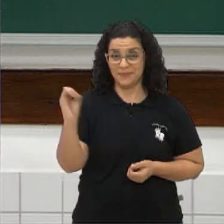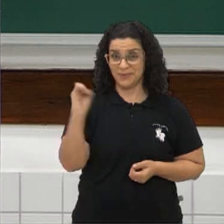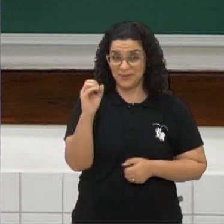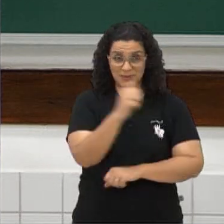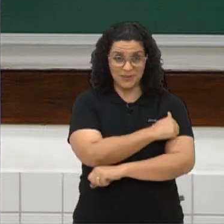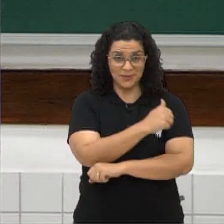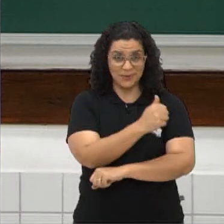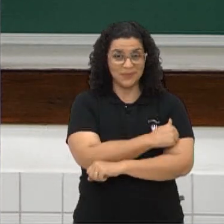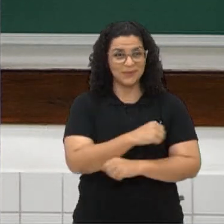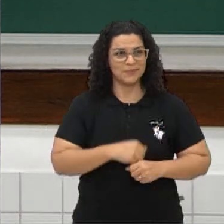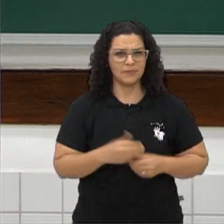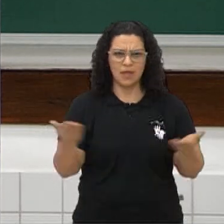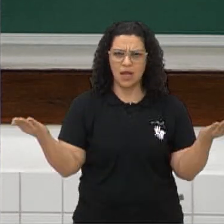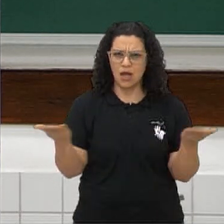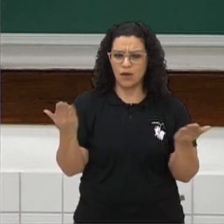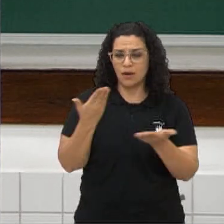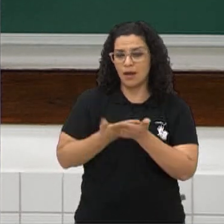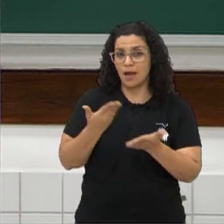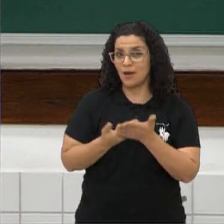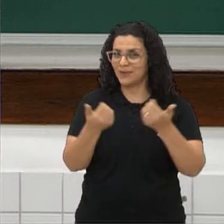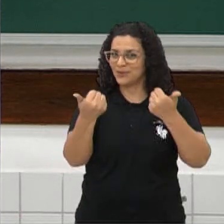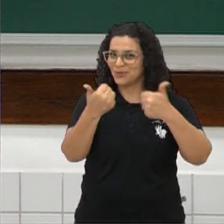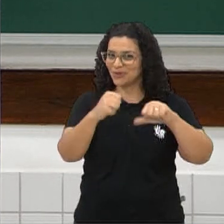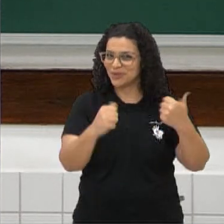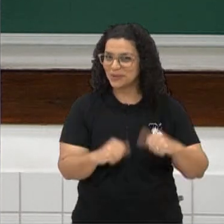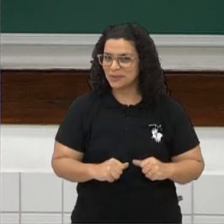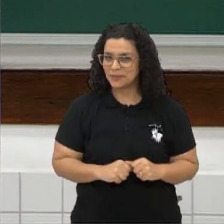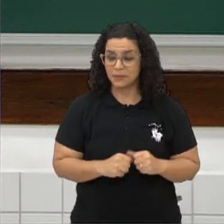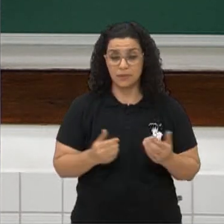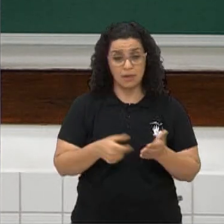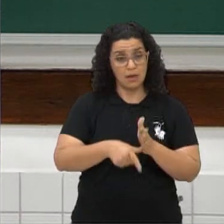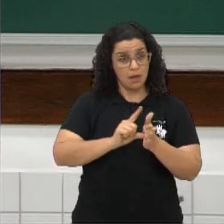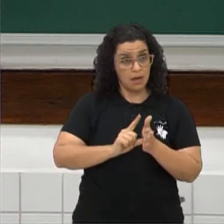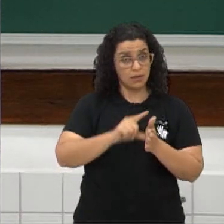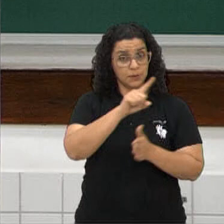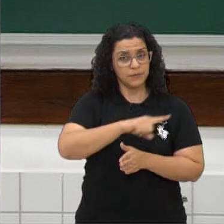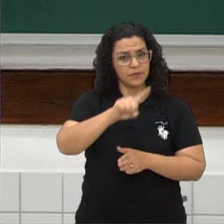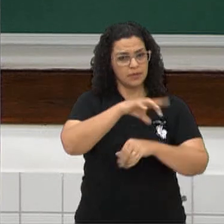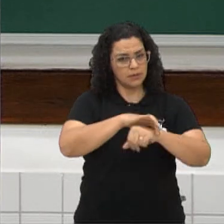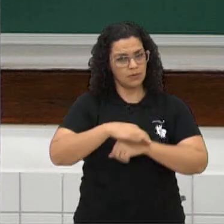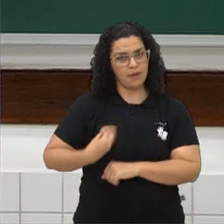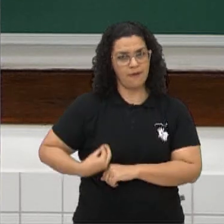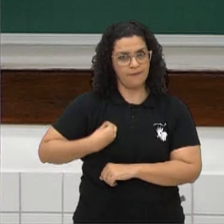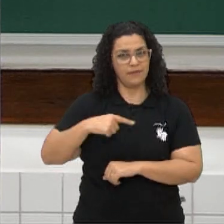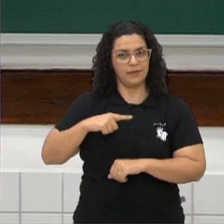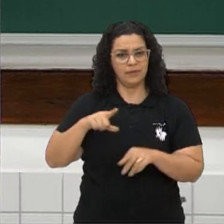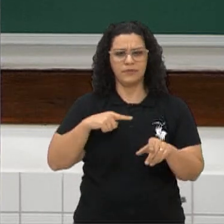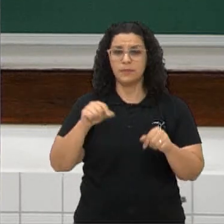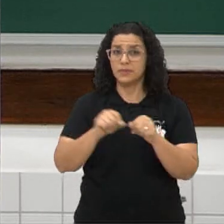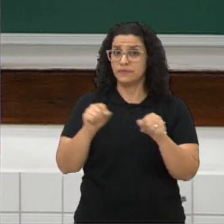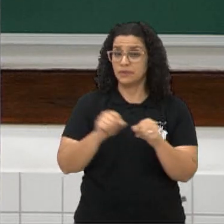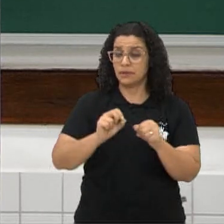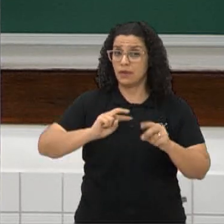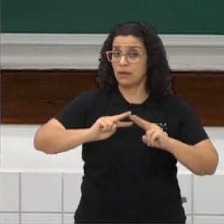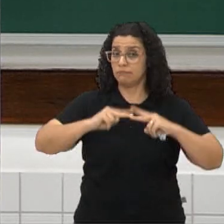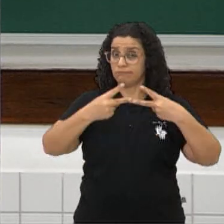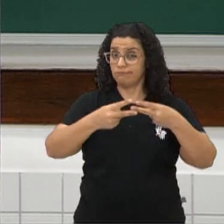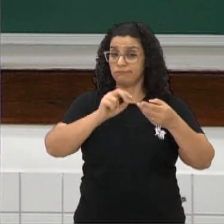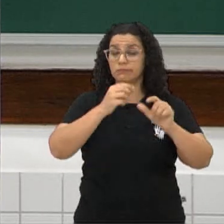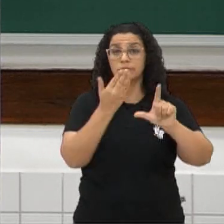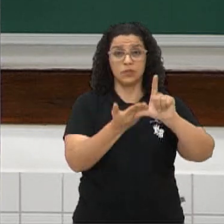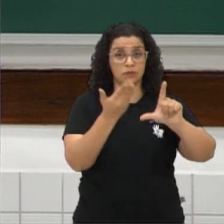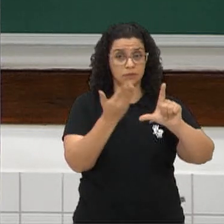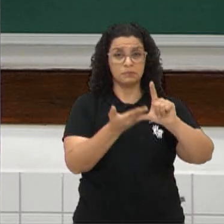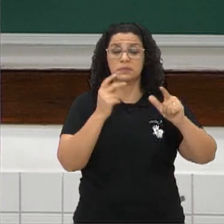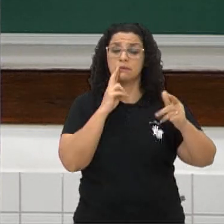Olá, alunos! Vamos para mais uma aula de Química. Mas antes, para garantir a sua presença, faça a atividade que está lá no